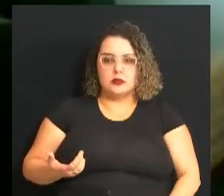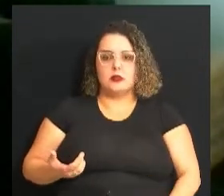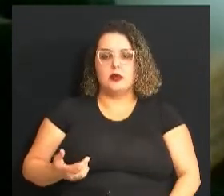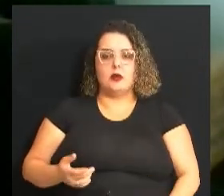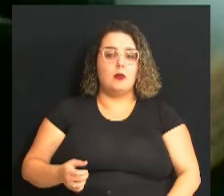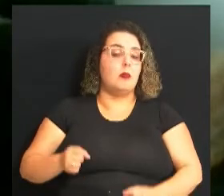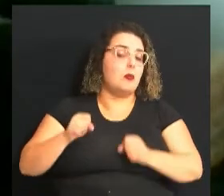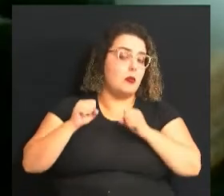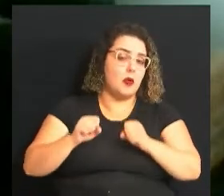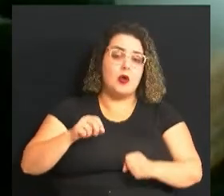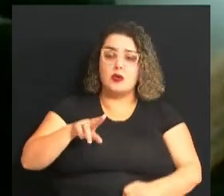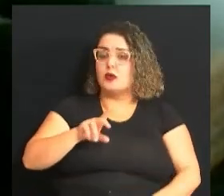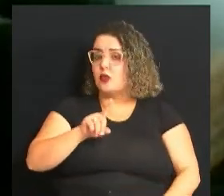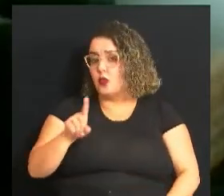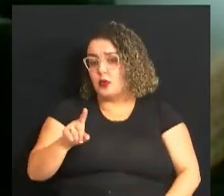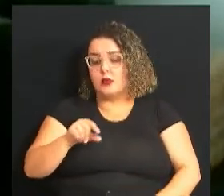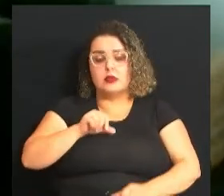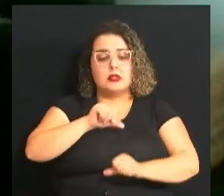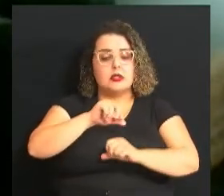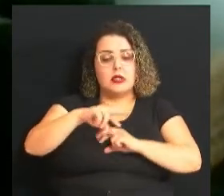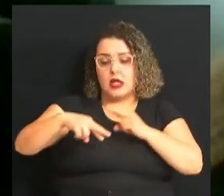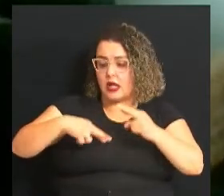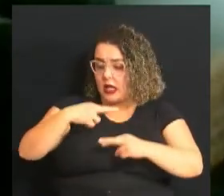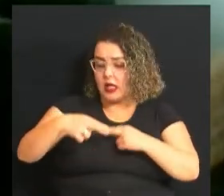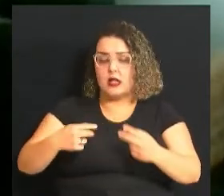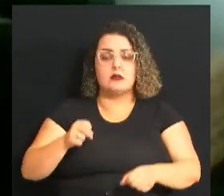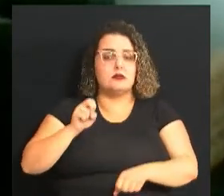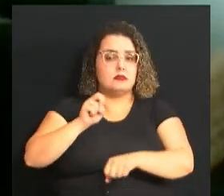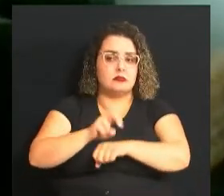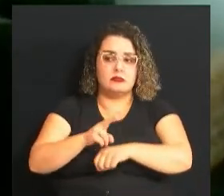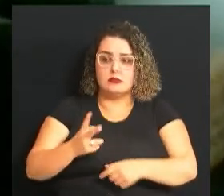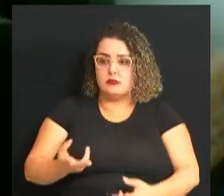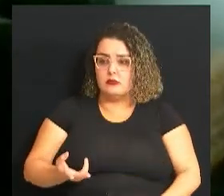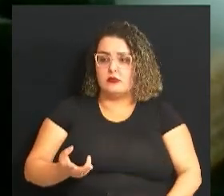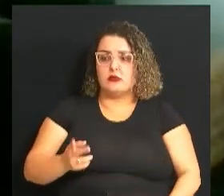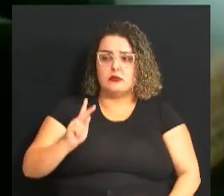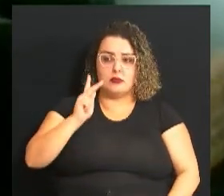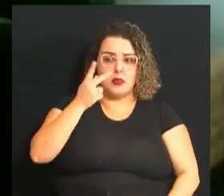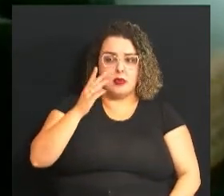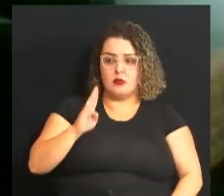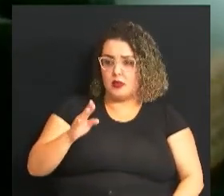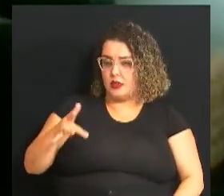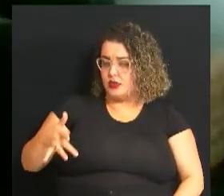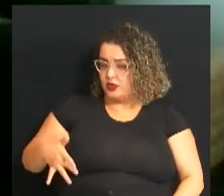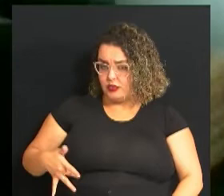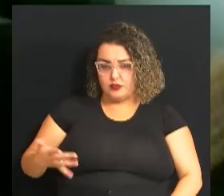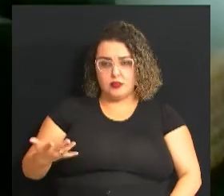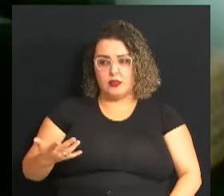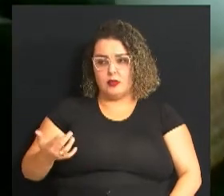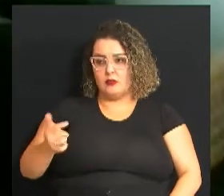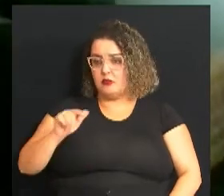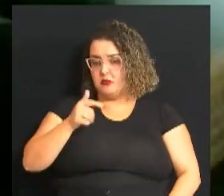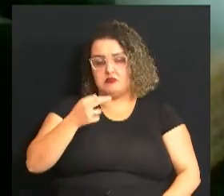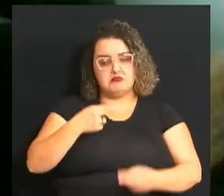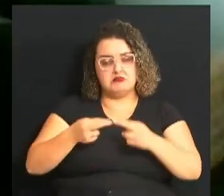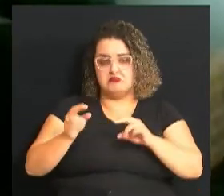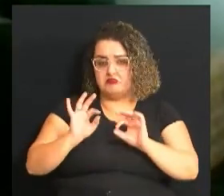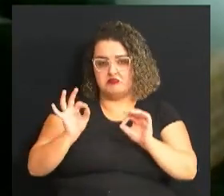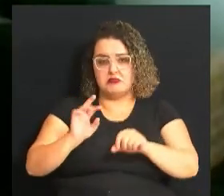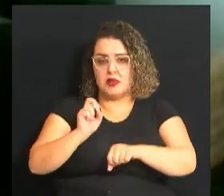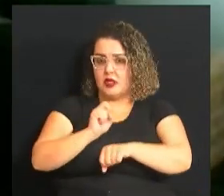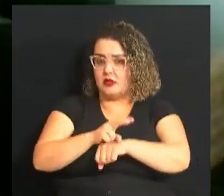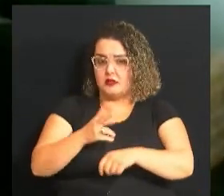não ter relação com os vírus, como no caso do câncer pela hepatite B, mas pode ter o câncer sem relação com um desses vírus,